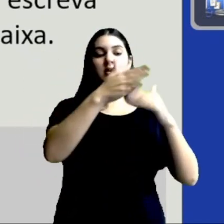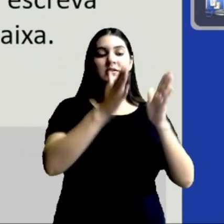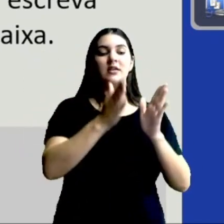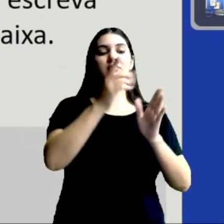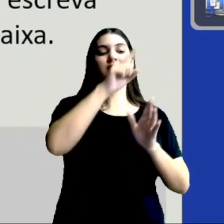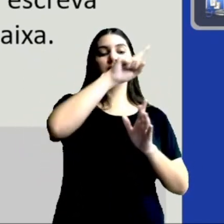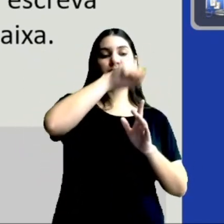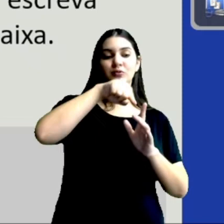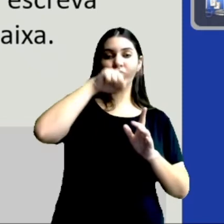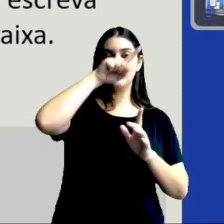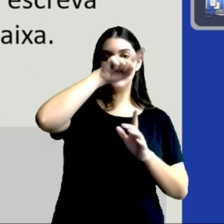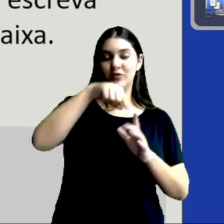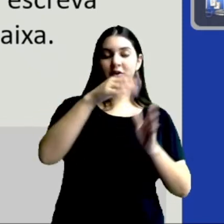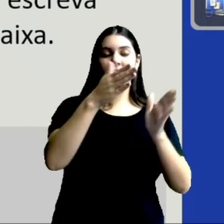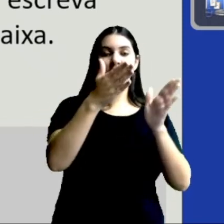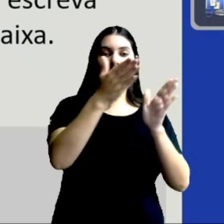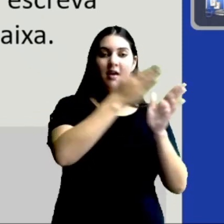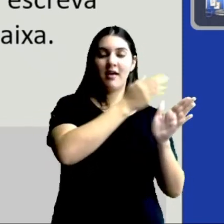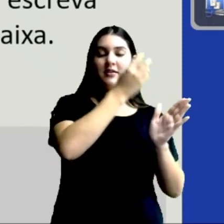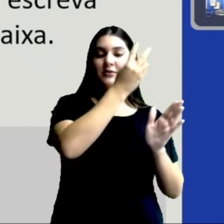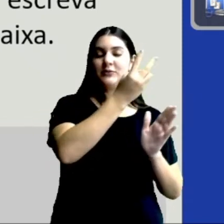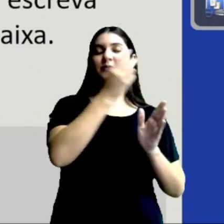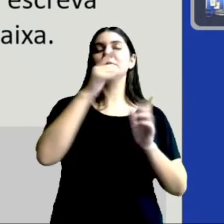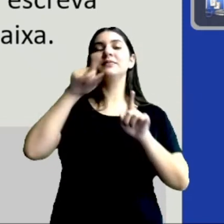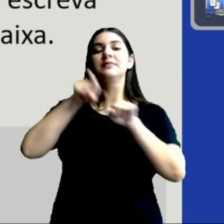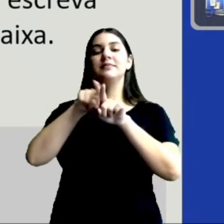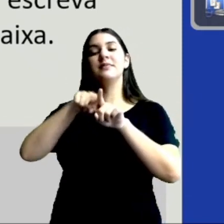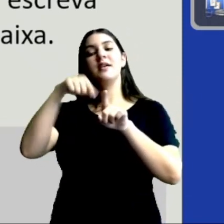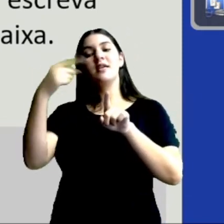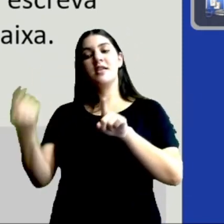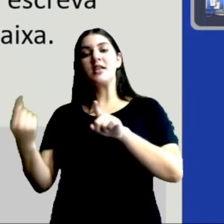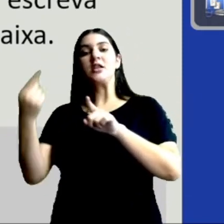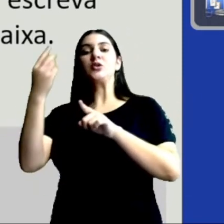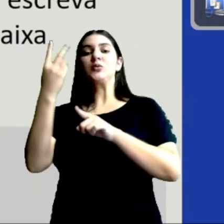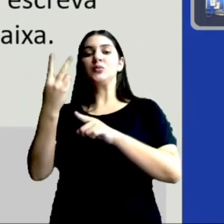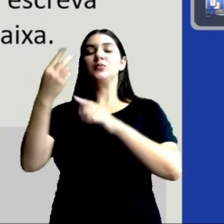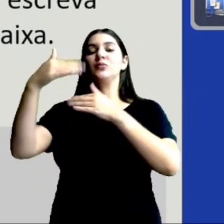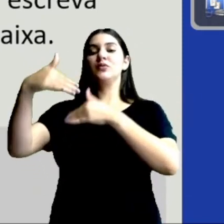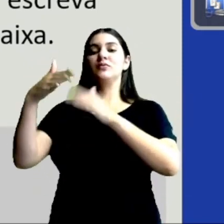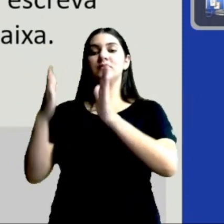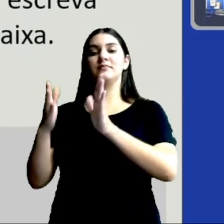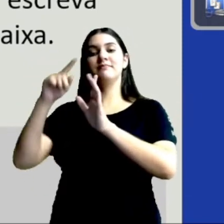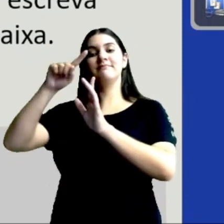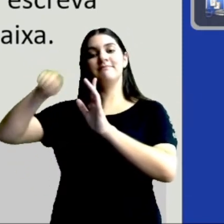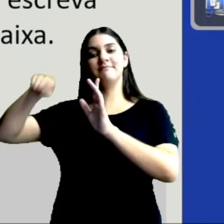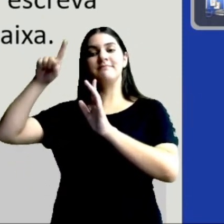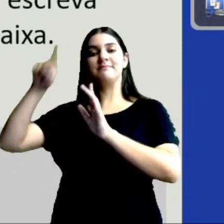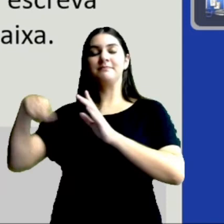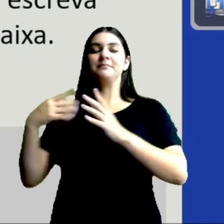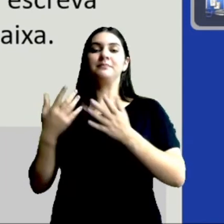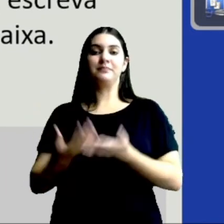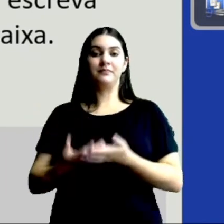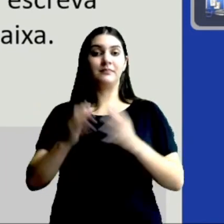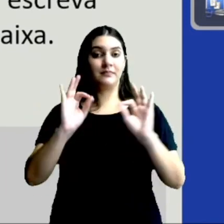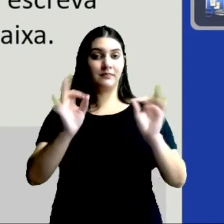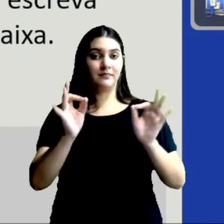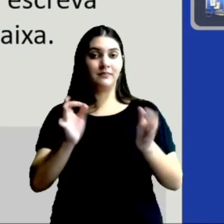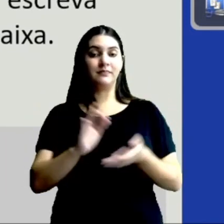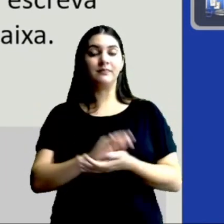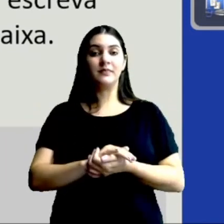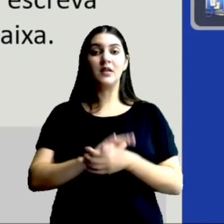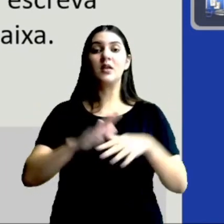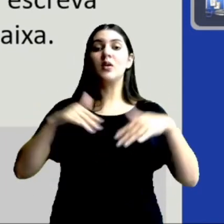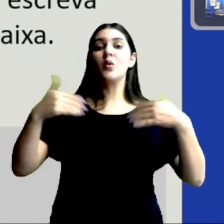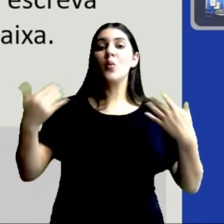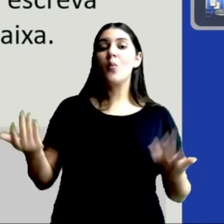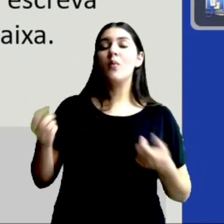ó. Tirei 2 caixas de caneta daqui e tirei 2 caixas de caneta de cá, tá certo? Quando